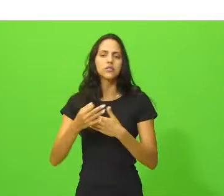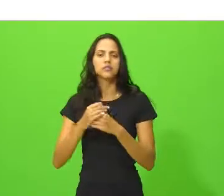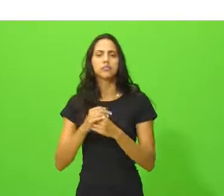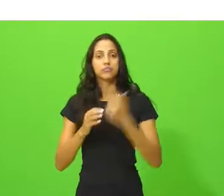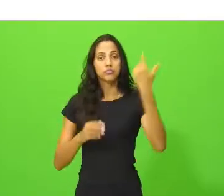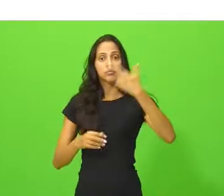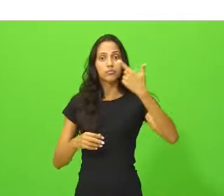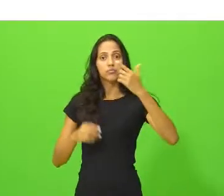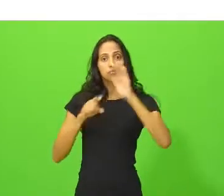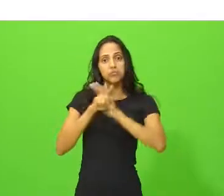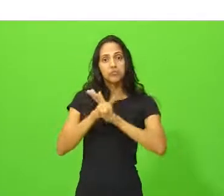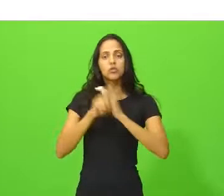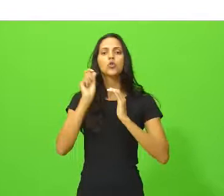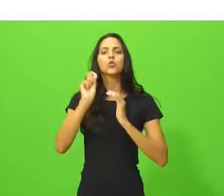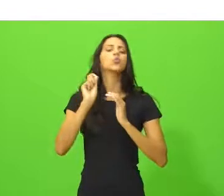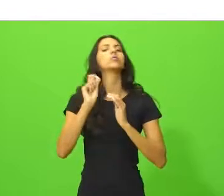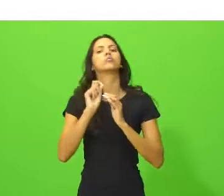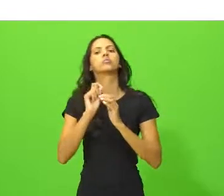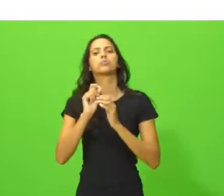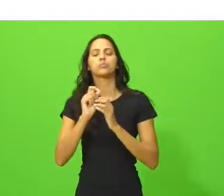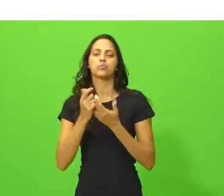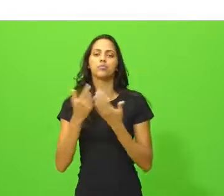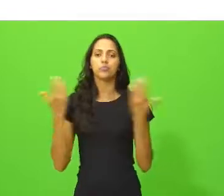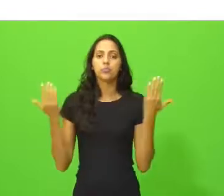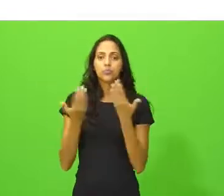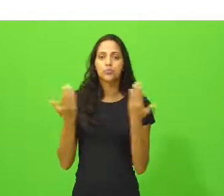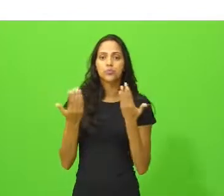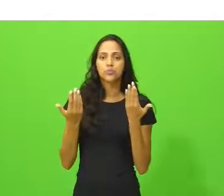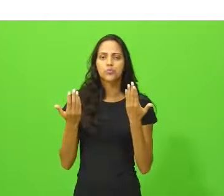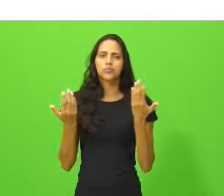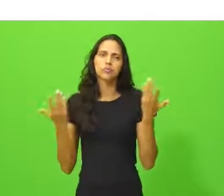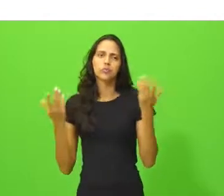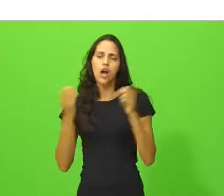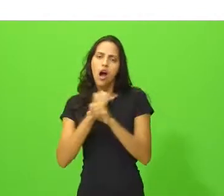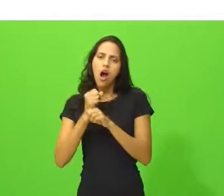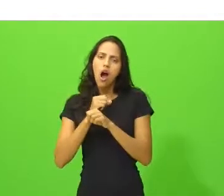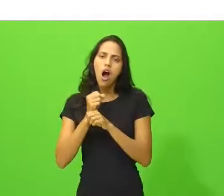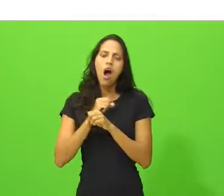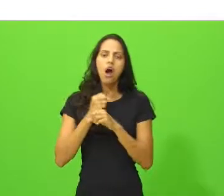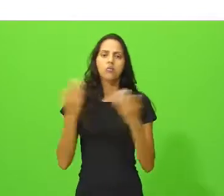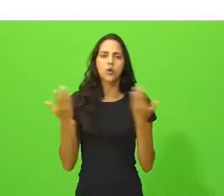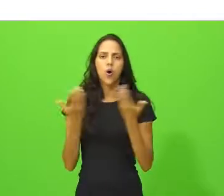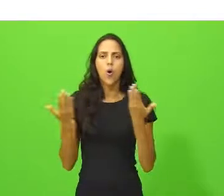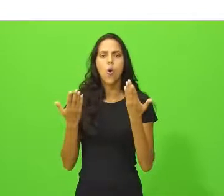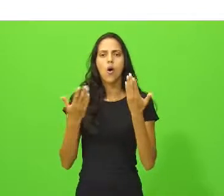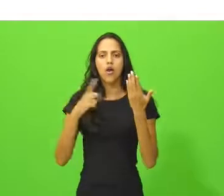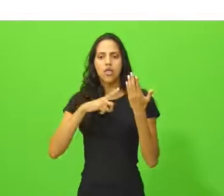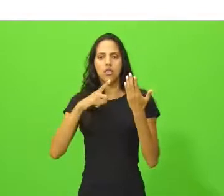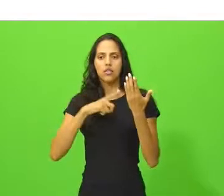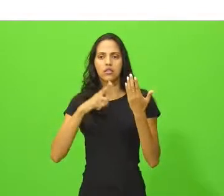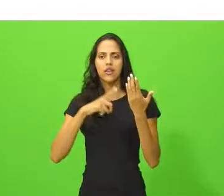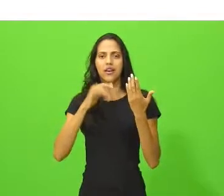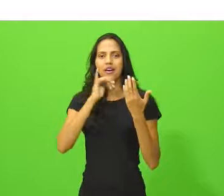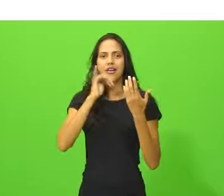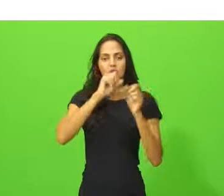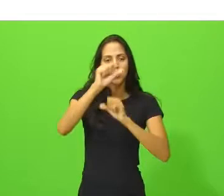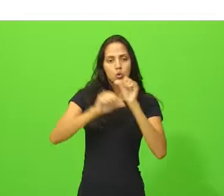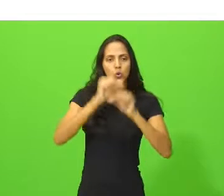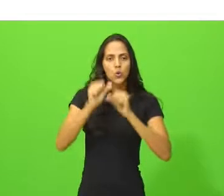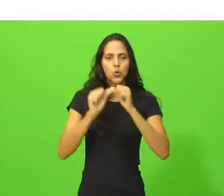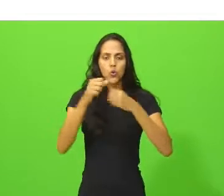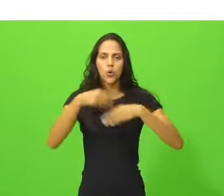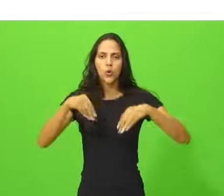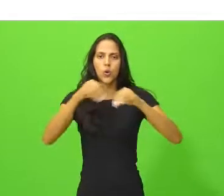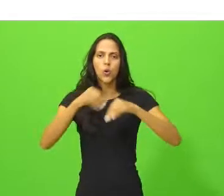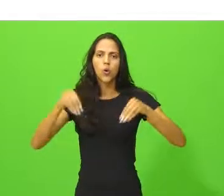segunda questão, diz que nos últimos decênios, o território conhece grandes mudanças em função